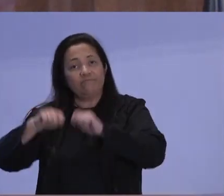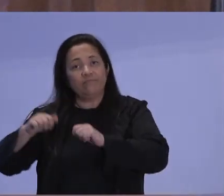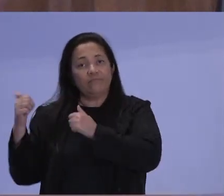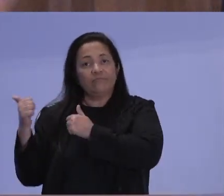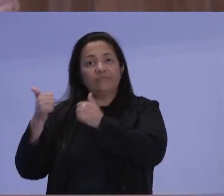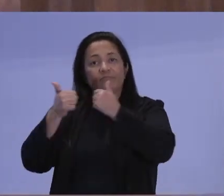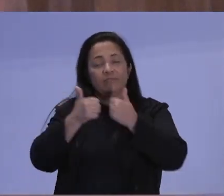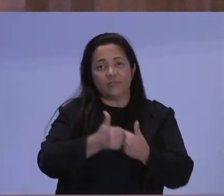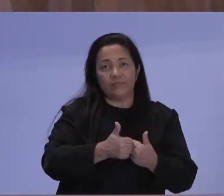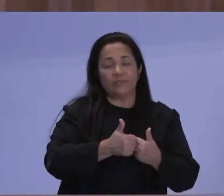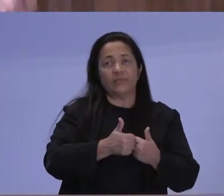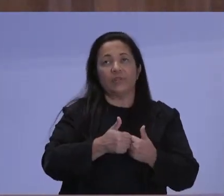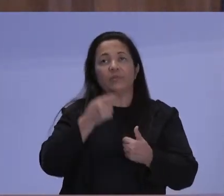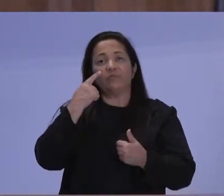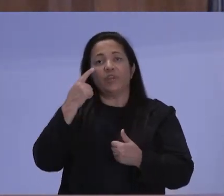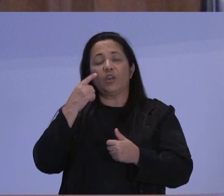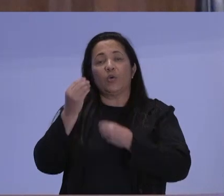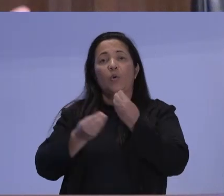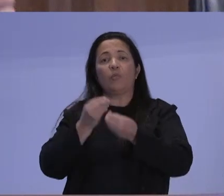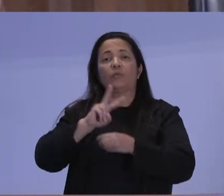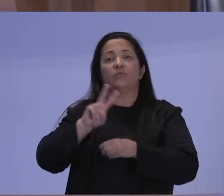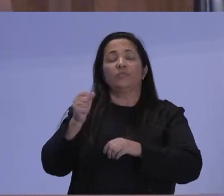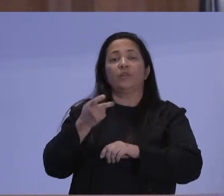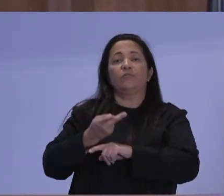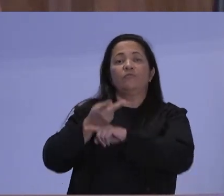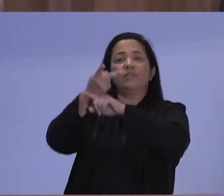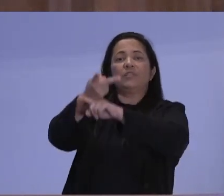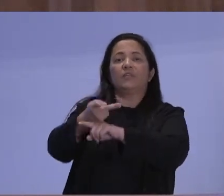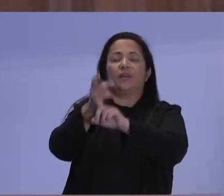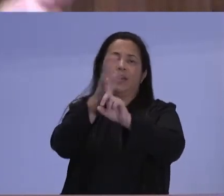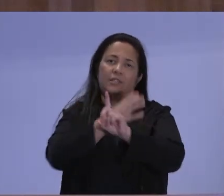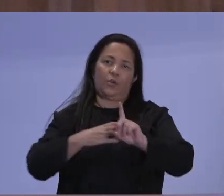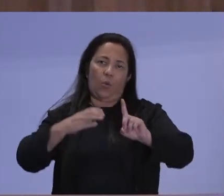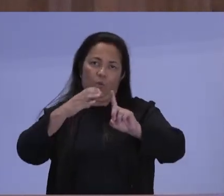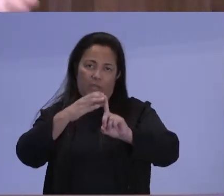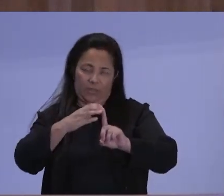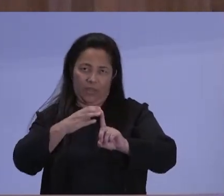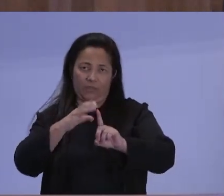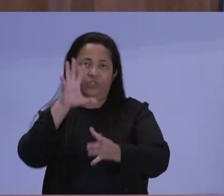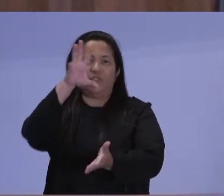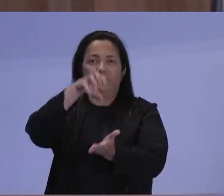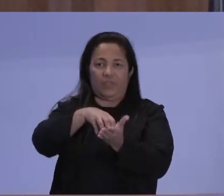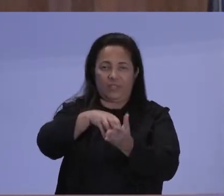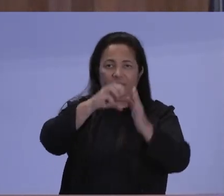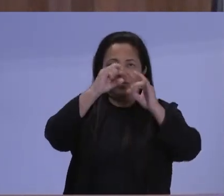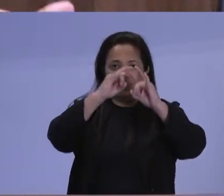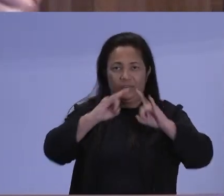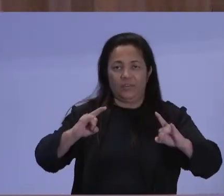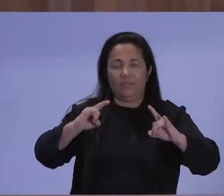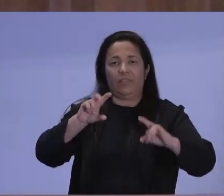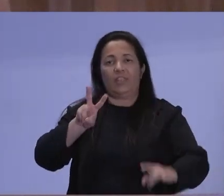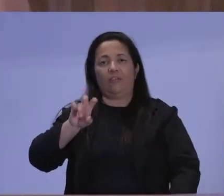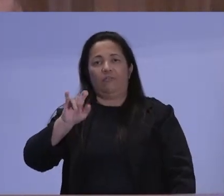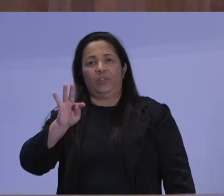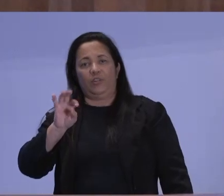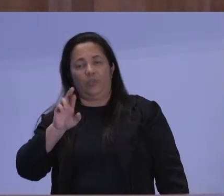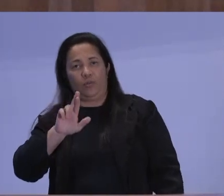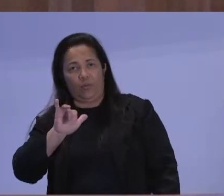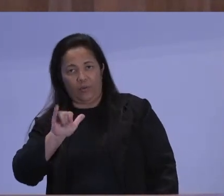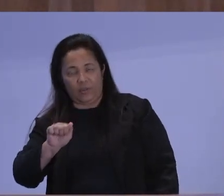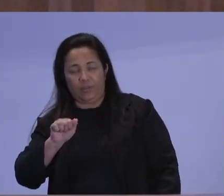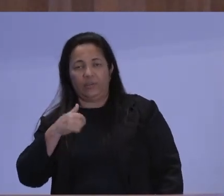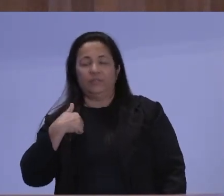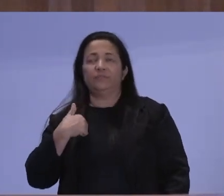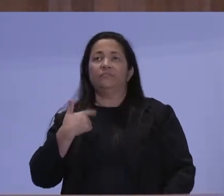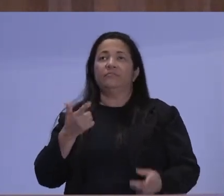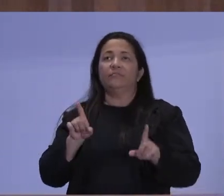visibilidade, como é que a gente pode visitar, entender o que se passa ali e criar um ambiente de prevenção em parceria com a saúde, né, e outros órgãos, porque